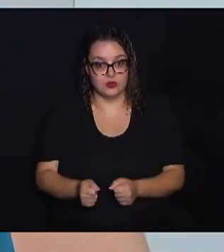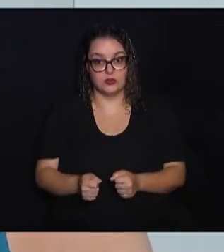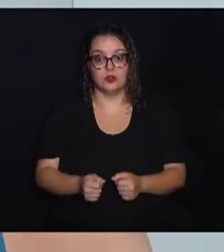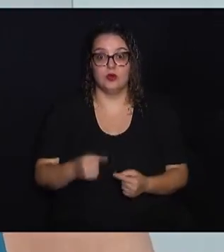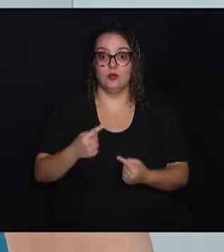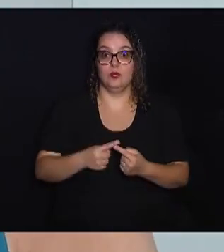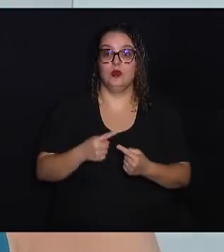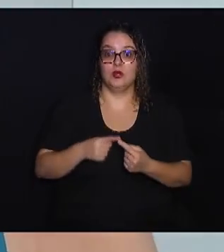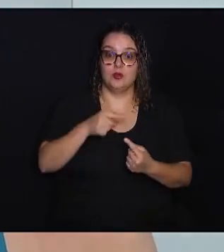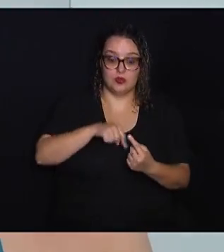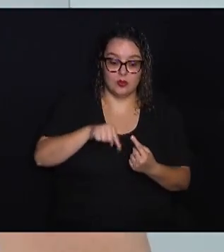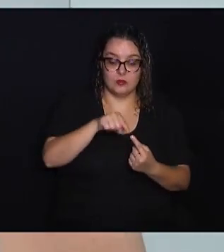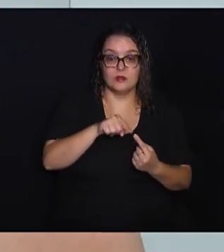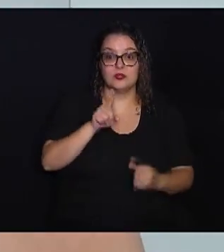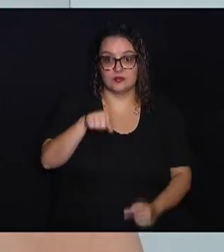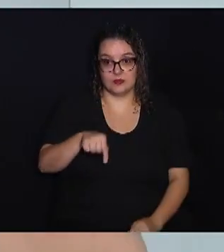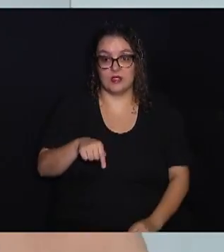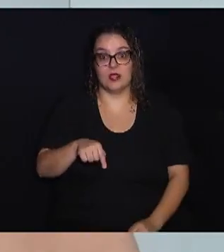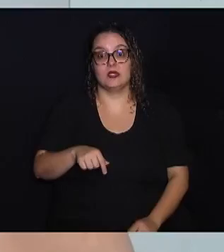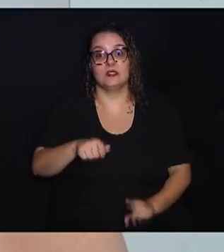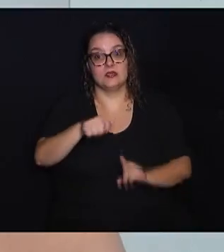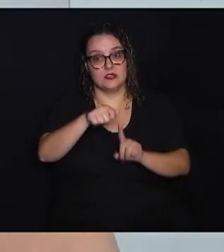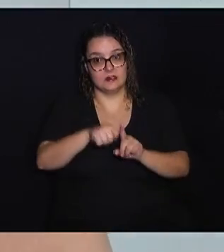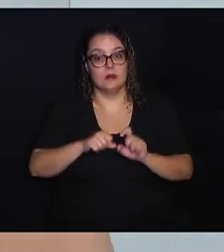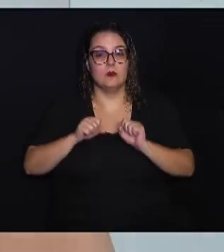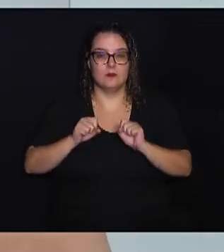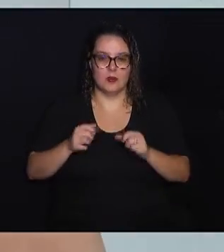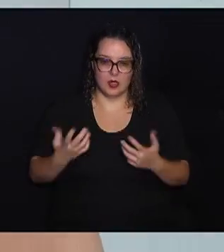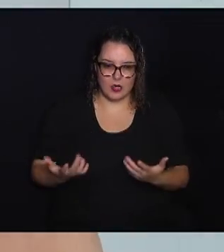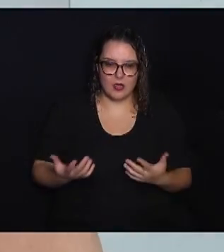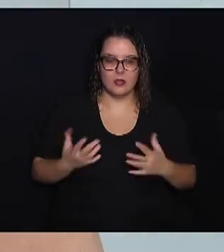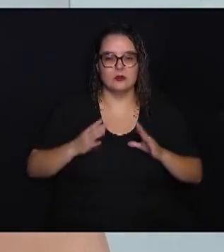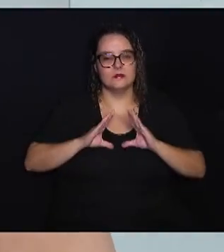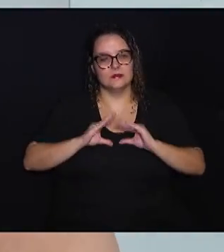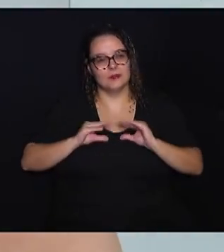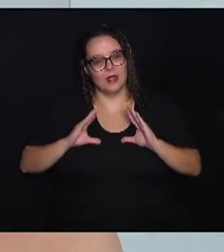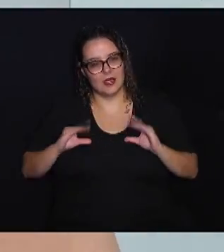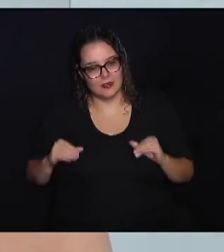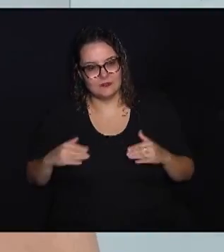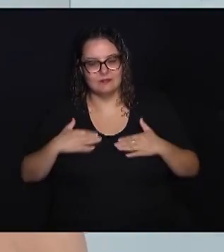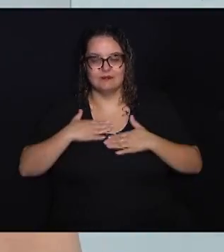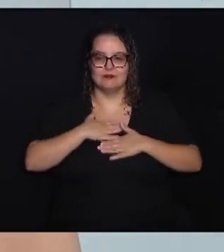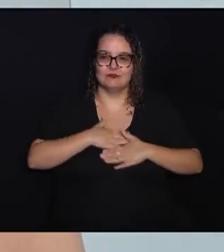objetivo é que as crianças, nesse mês, possam ser confortadas, né,